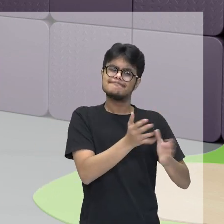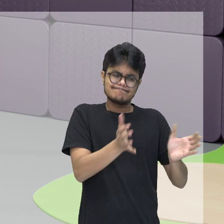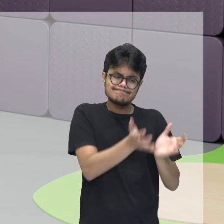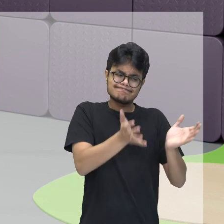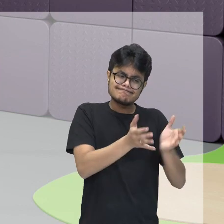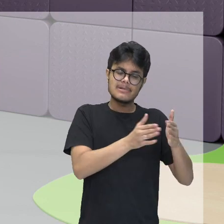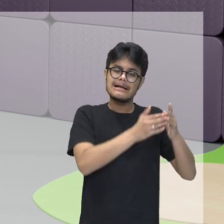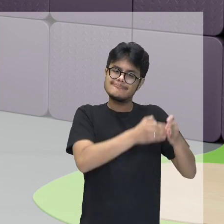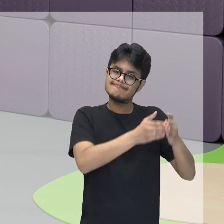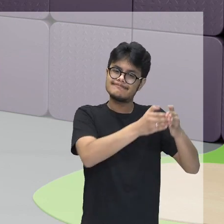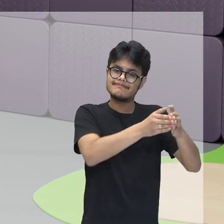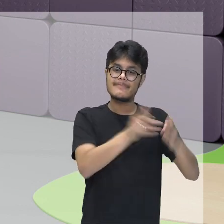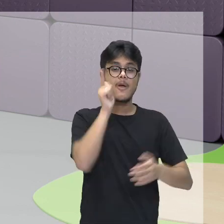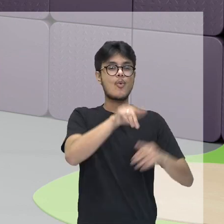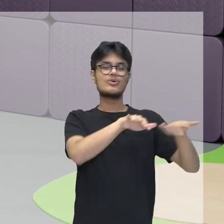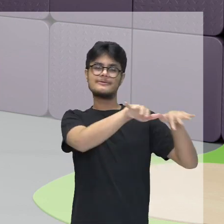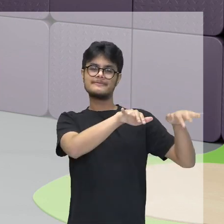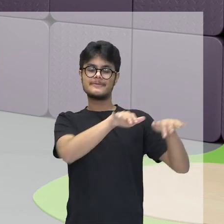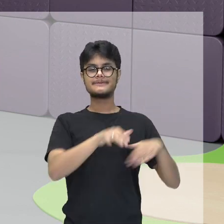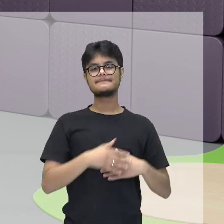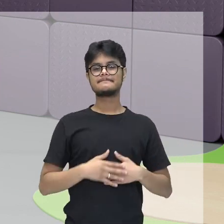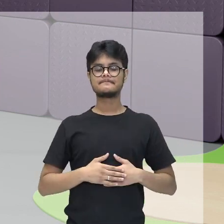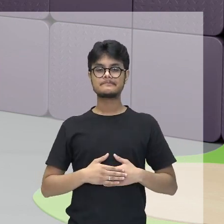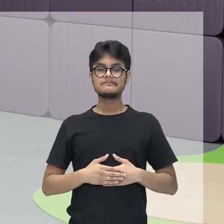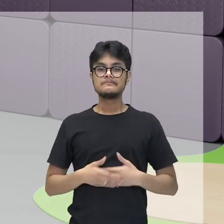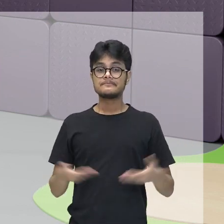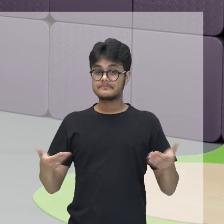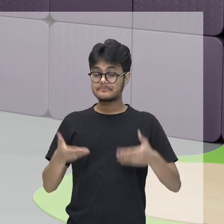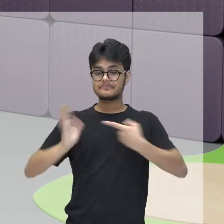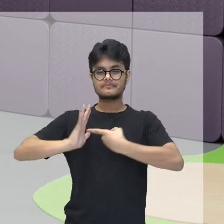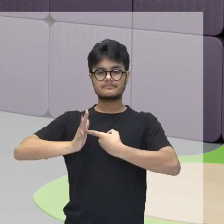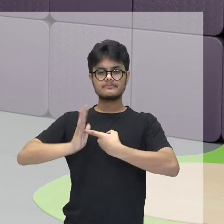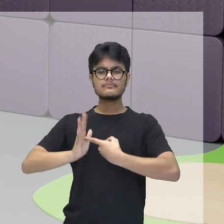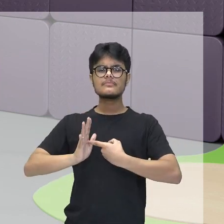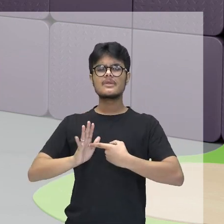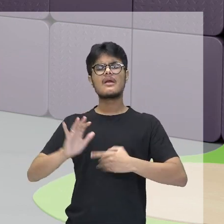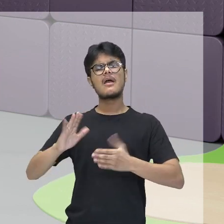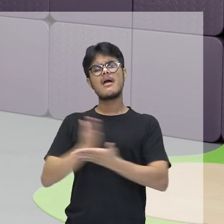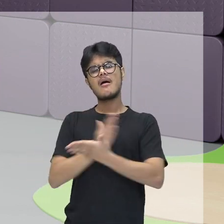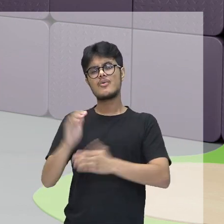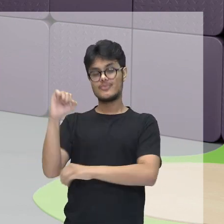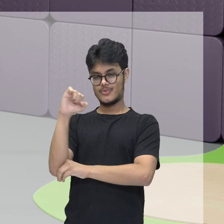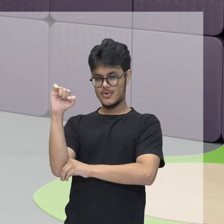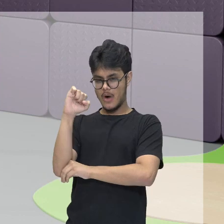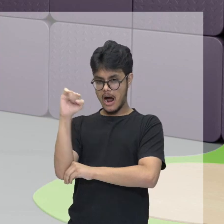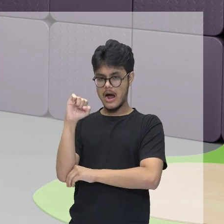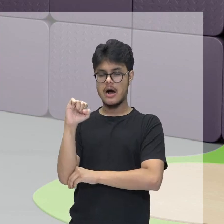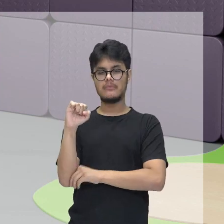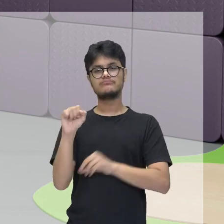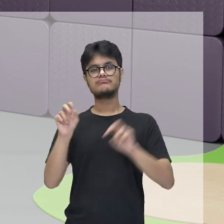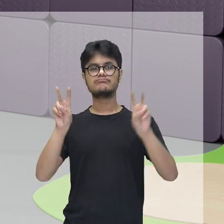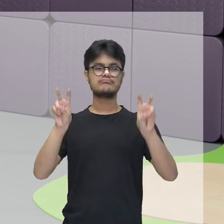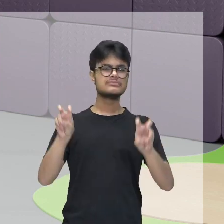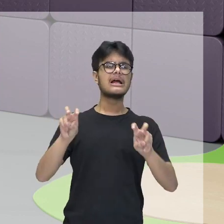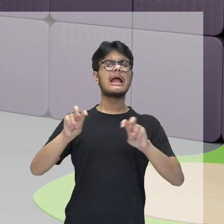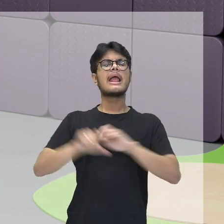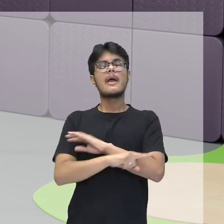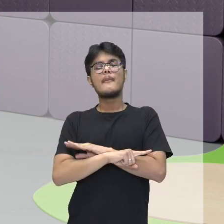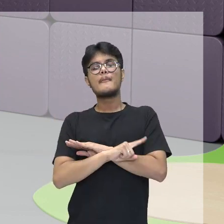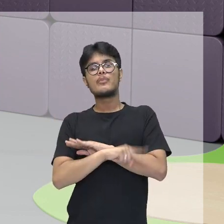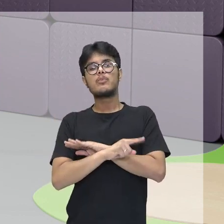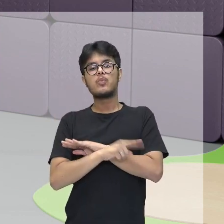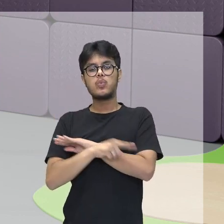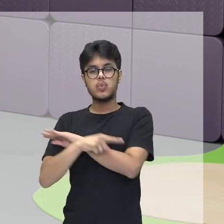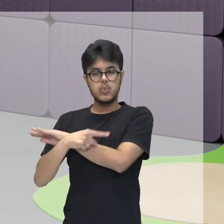se movimentava. Os motores hoje utilizados nos automóveis, nos motores de polpas das pequenas